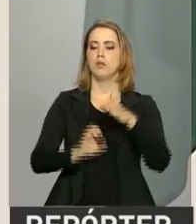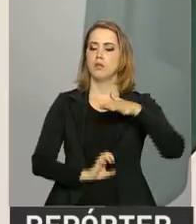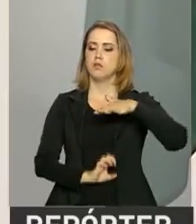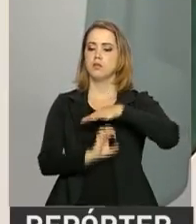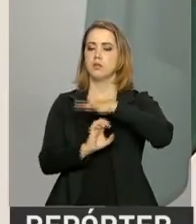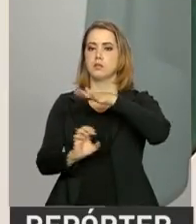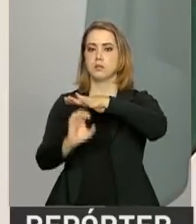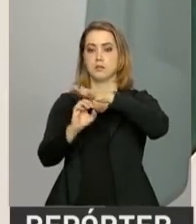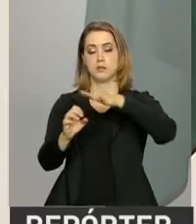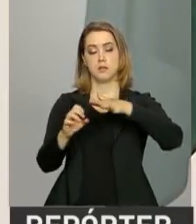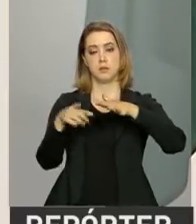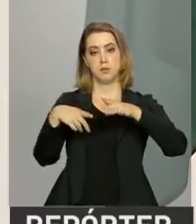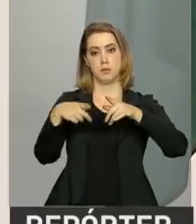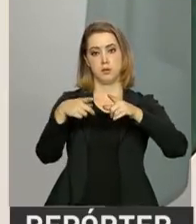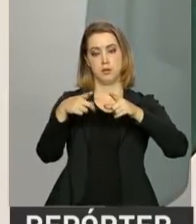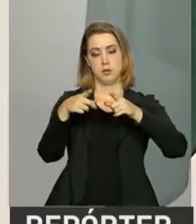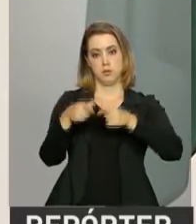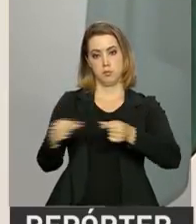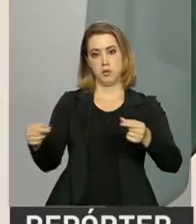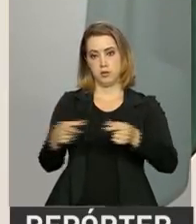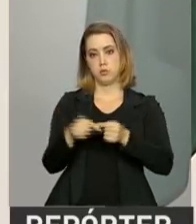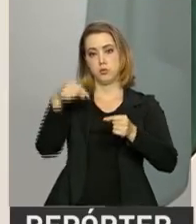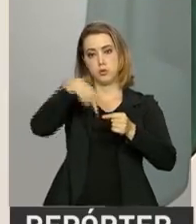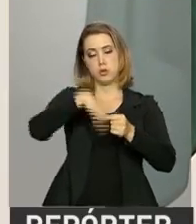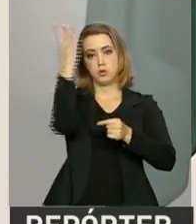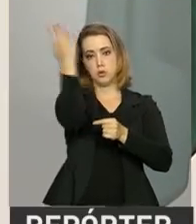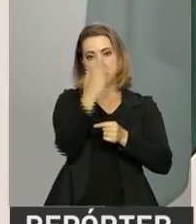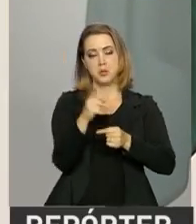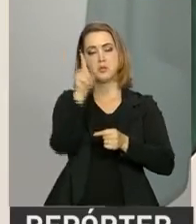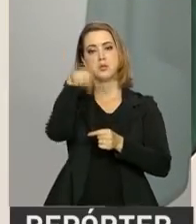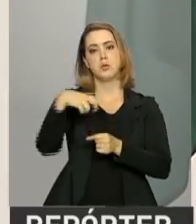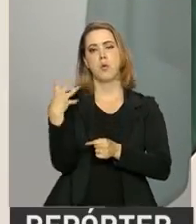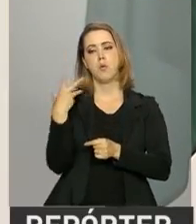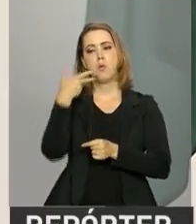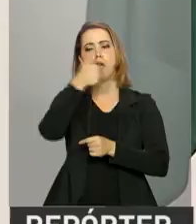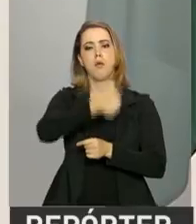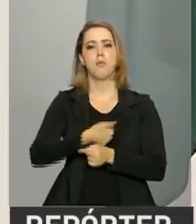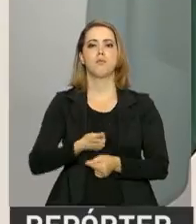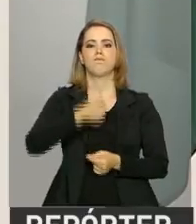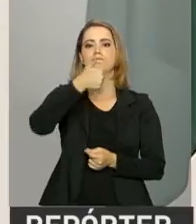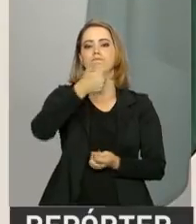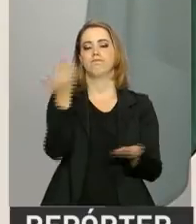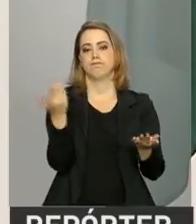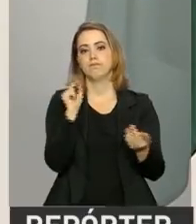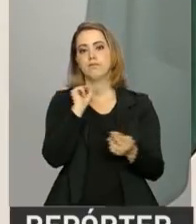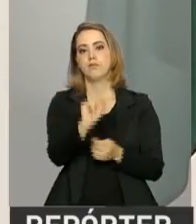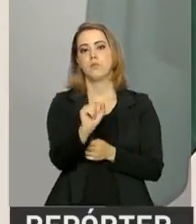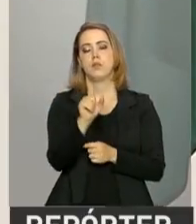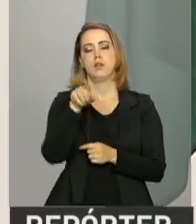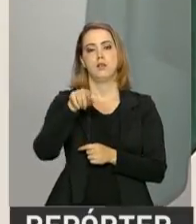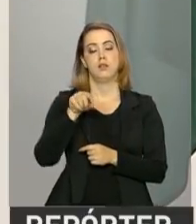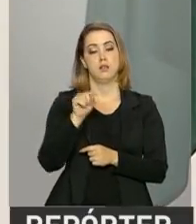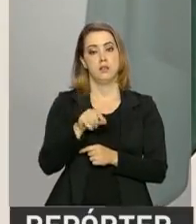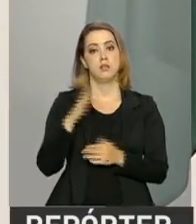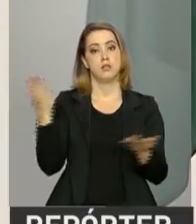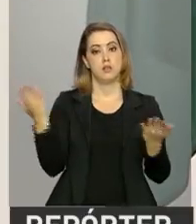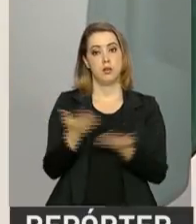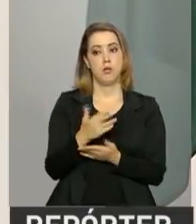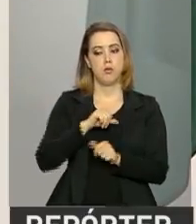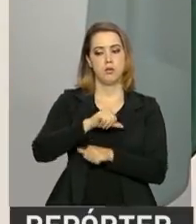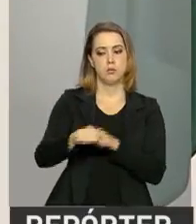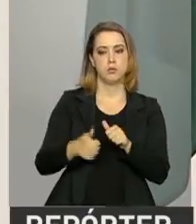investimentos japoneses no Brasil é extraordinário. E que isso vai ser mais valorizado do